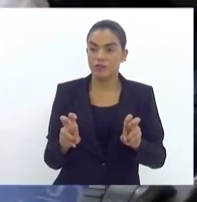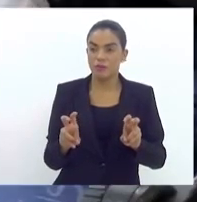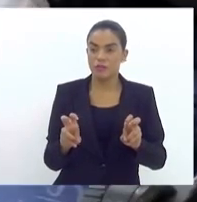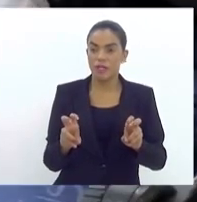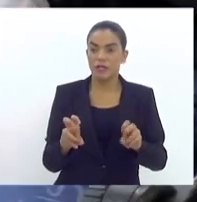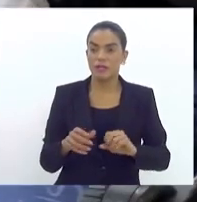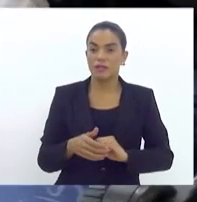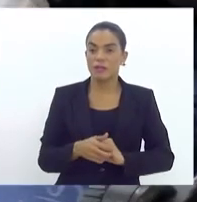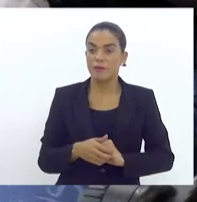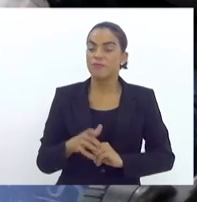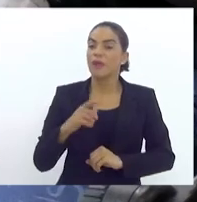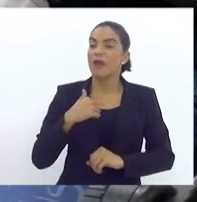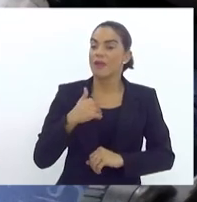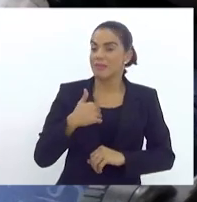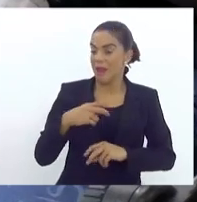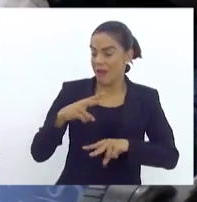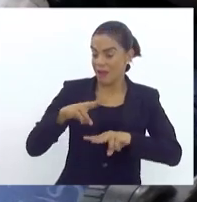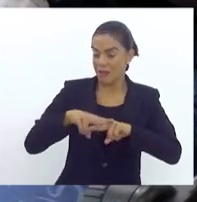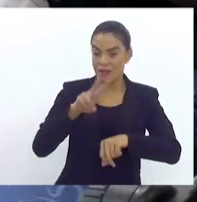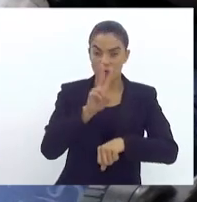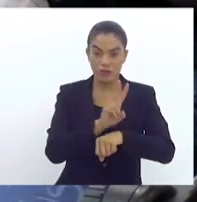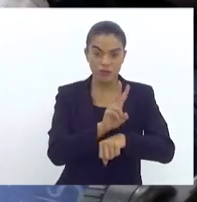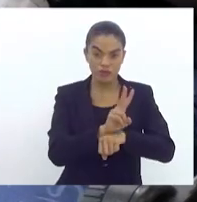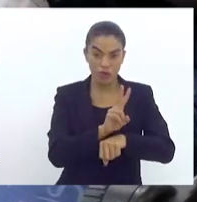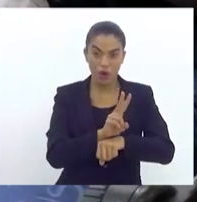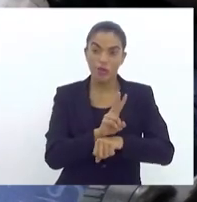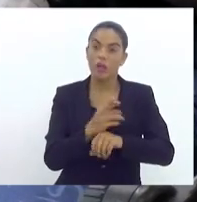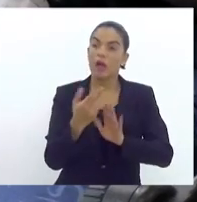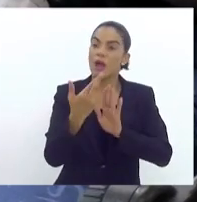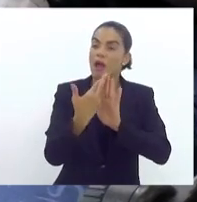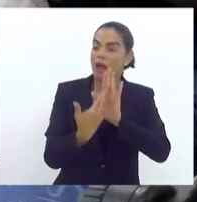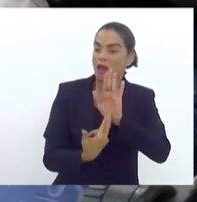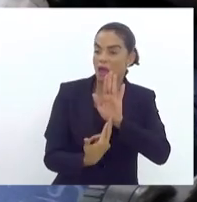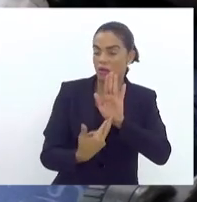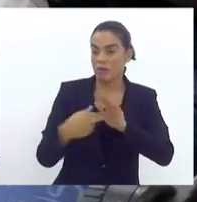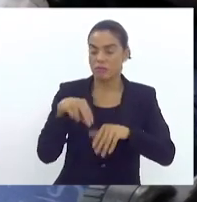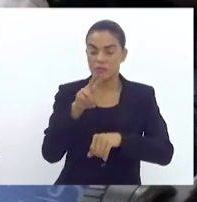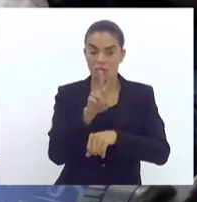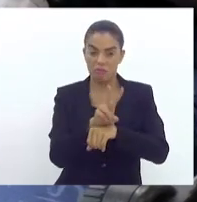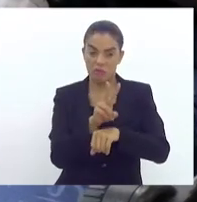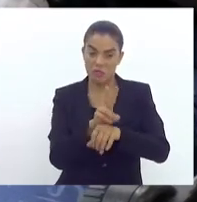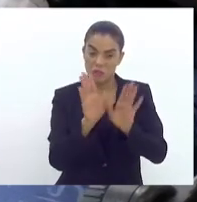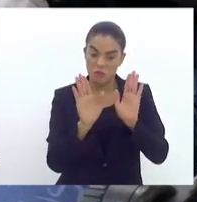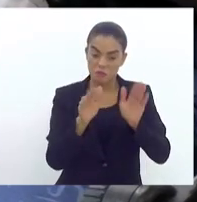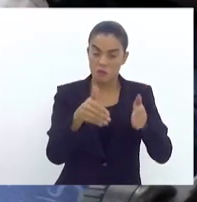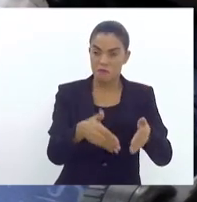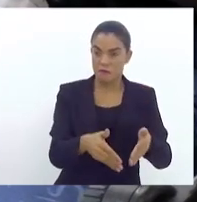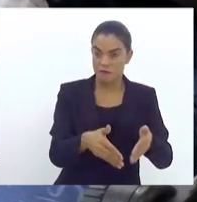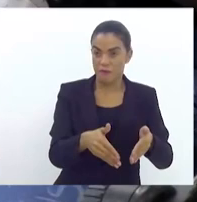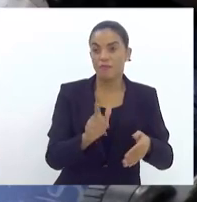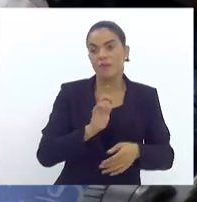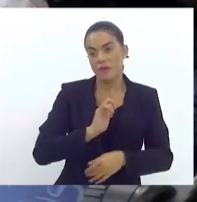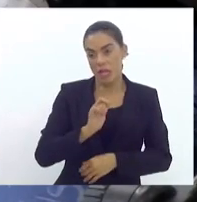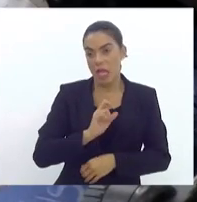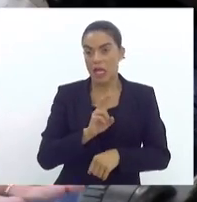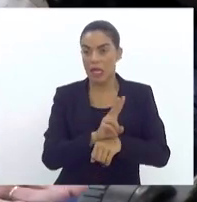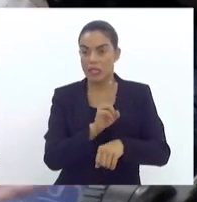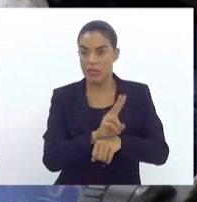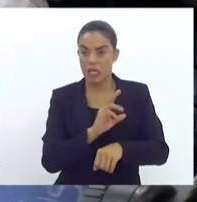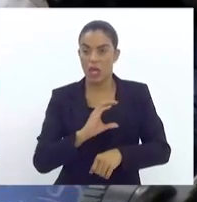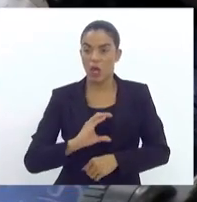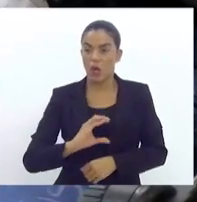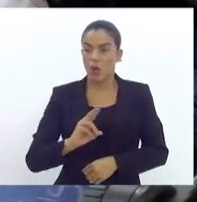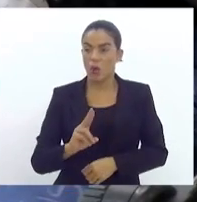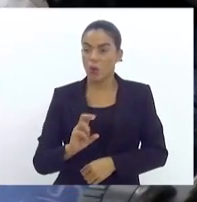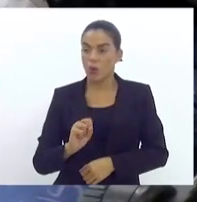e a cadeia de Custódia enfim a regulamentação de uma cadeia de Custódia específica na verdade já tem a cadeia de Custódia do Código